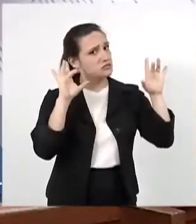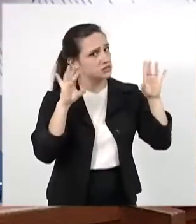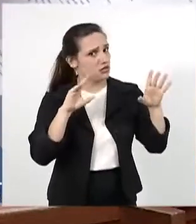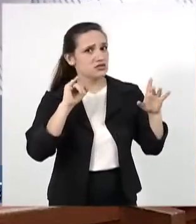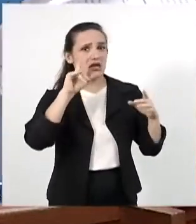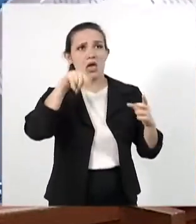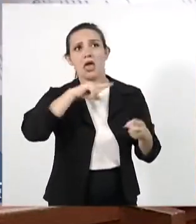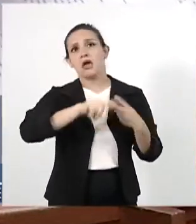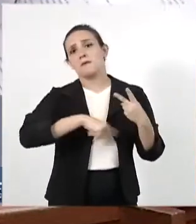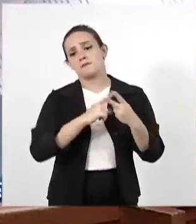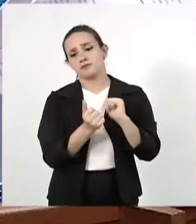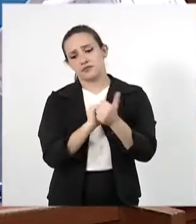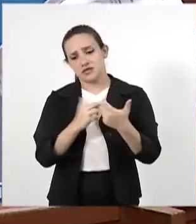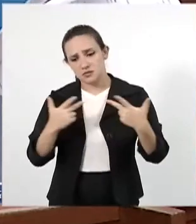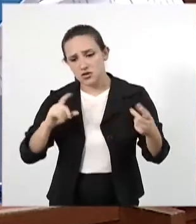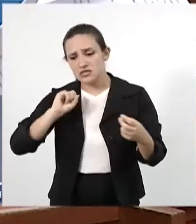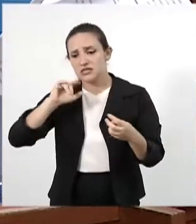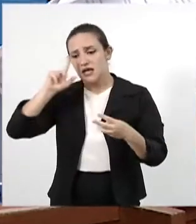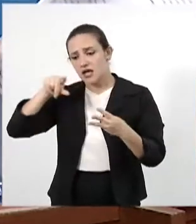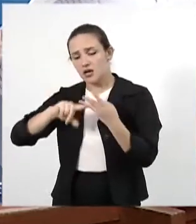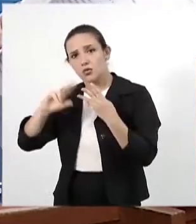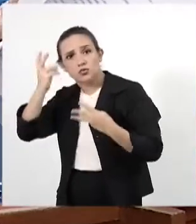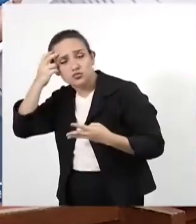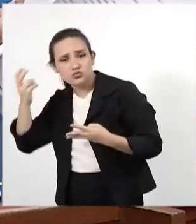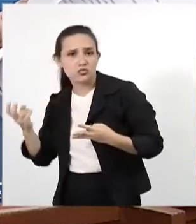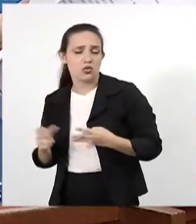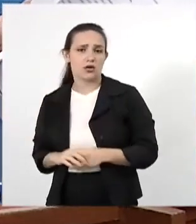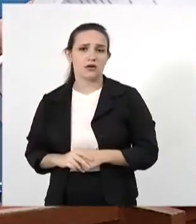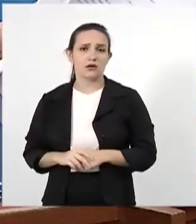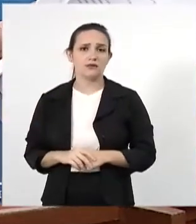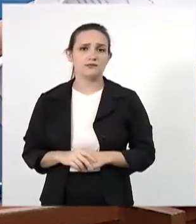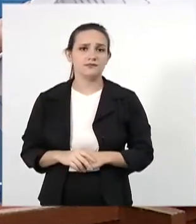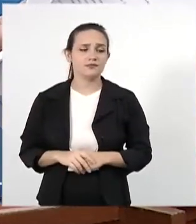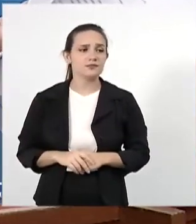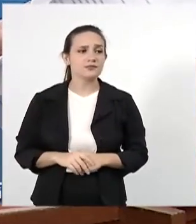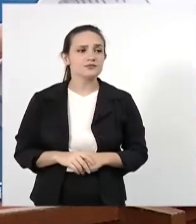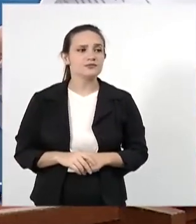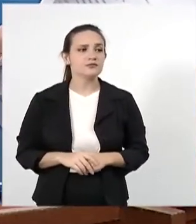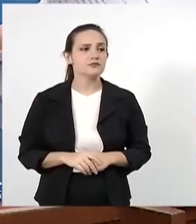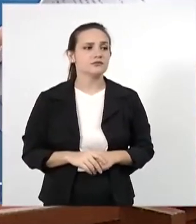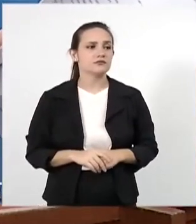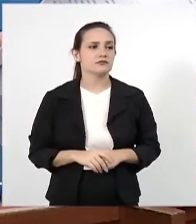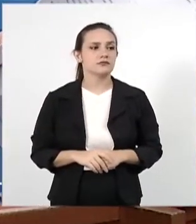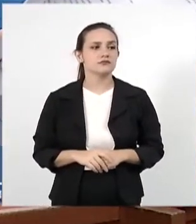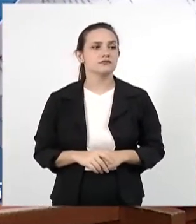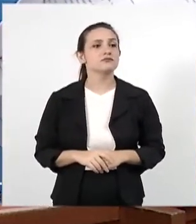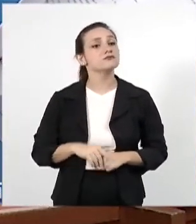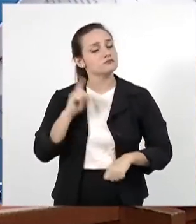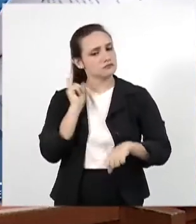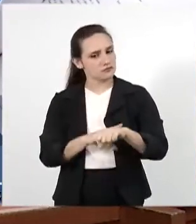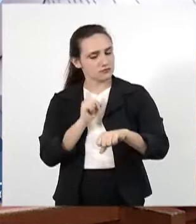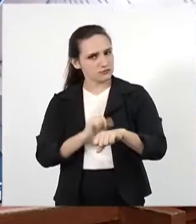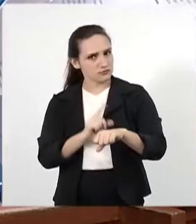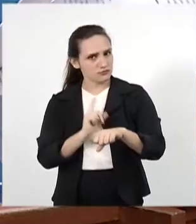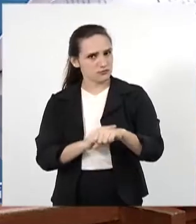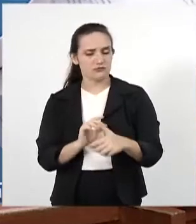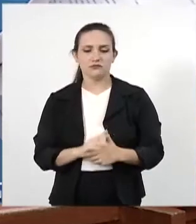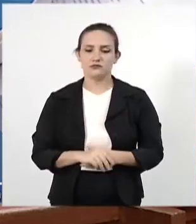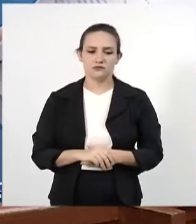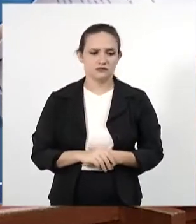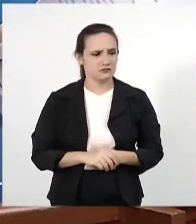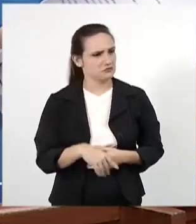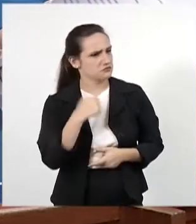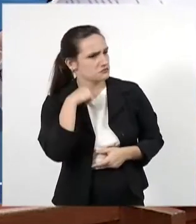a questão do esporte, da cultura, quando, diante da capacidade técnica ou